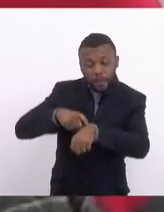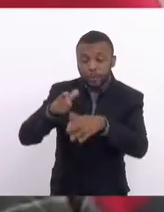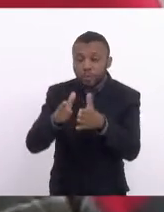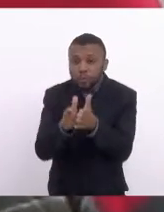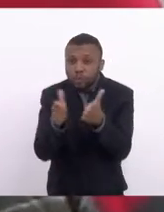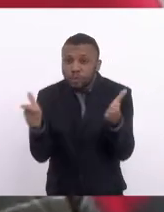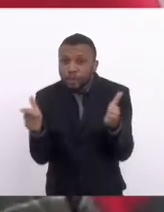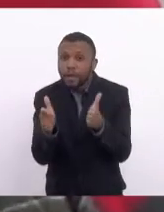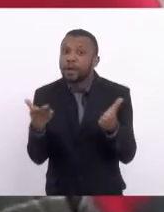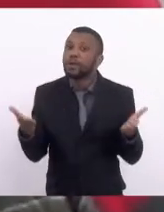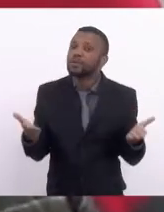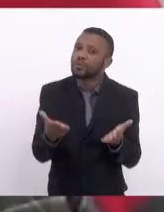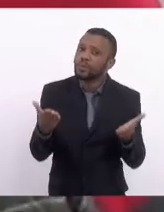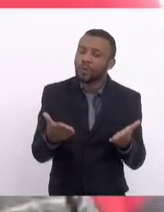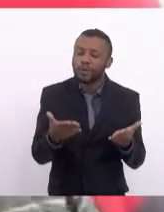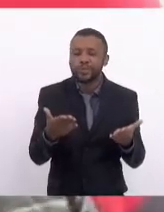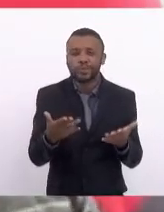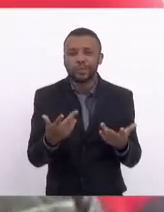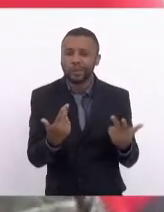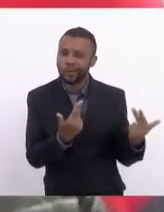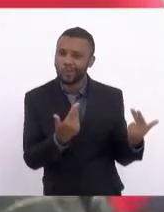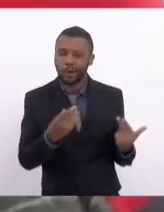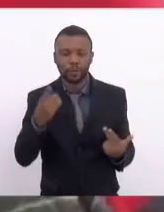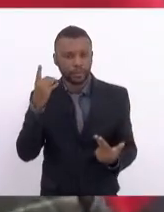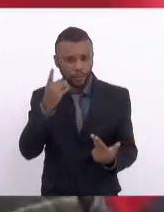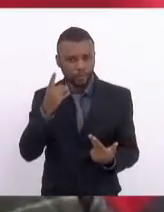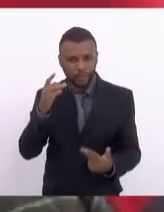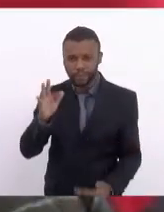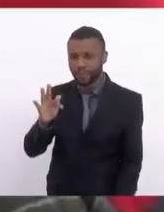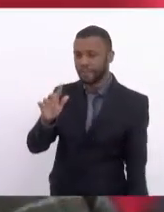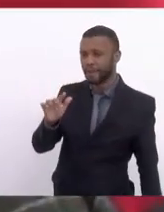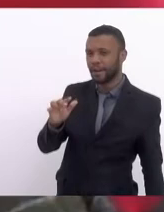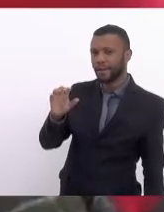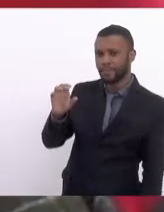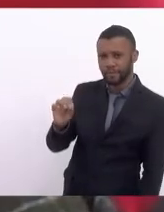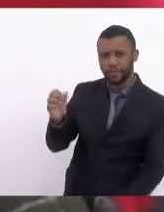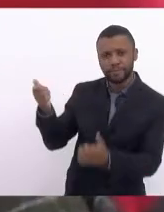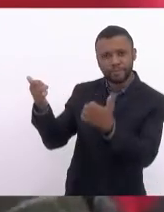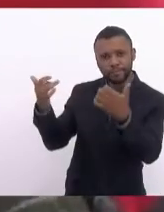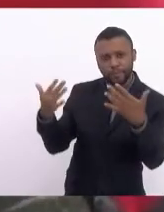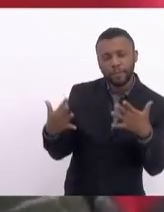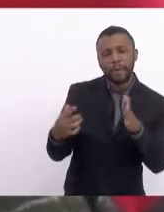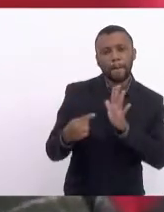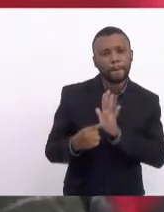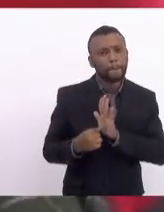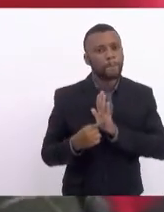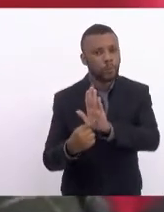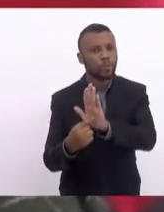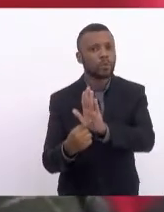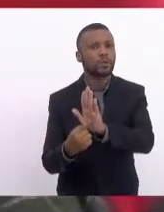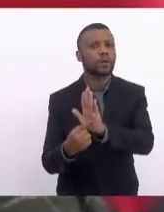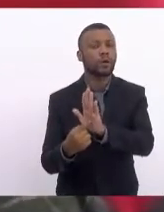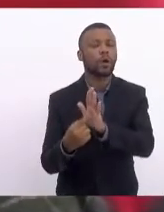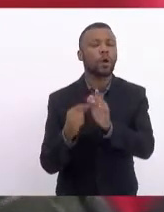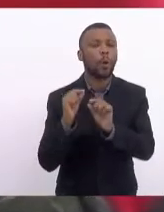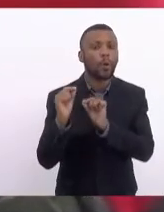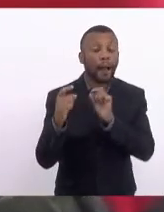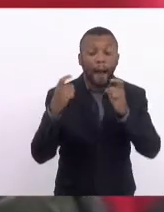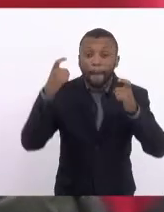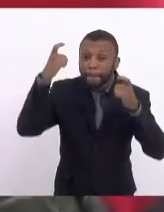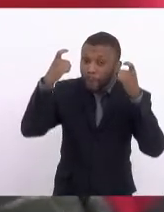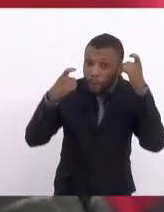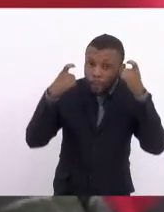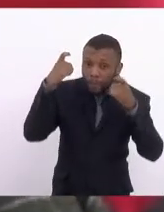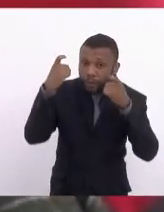foi dito aqui pelo deputado Flávio Serafini, apresentaram não só a preocupação